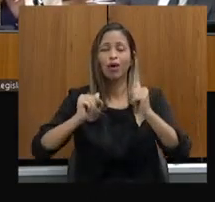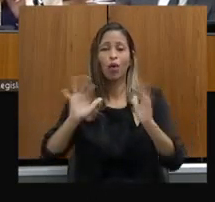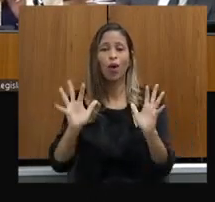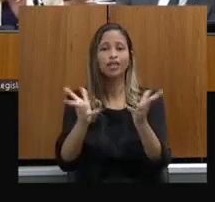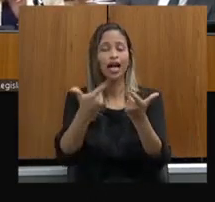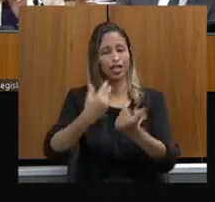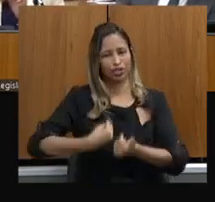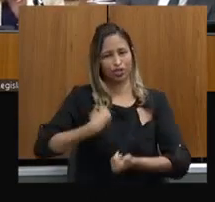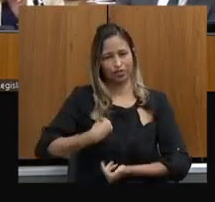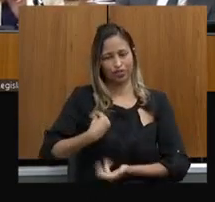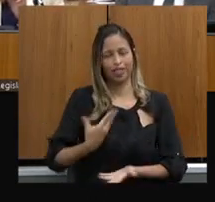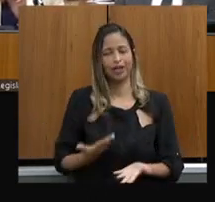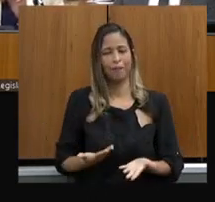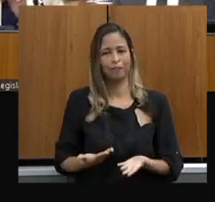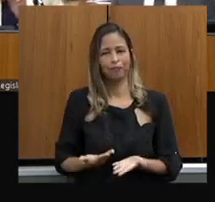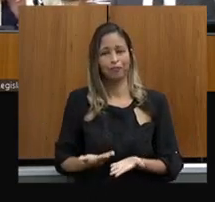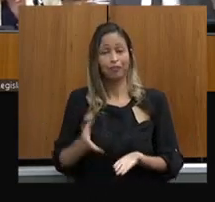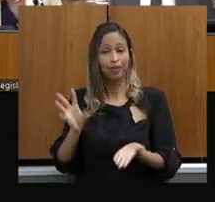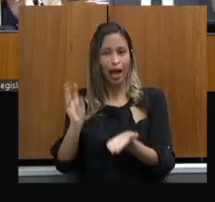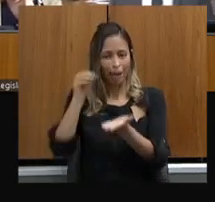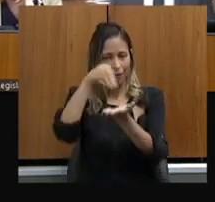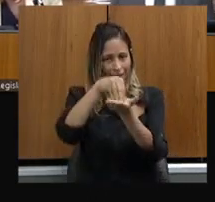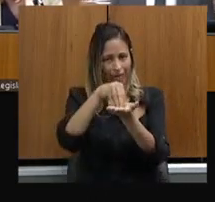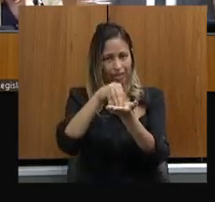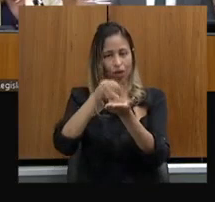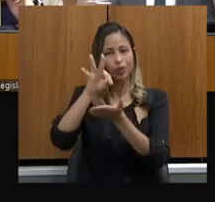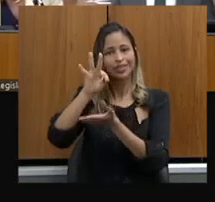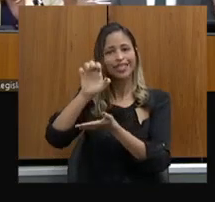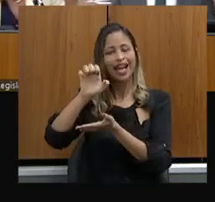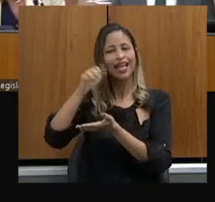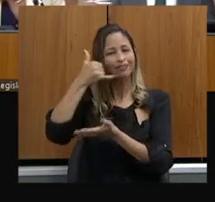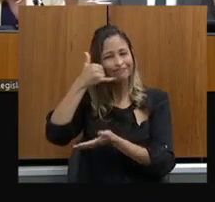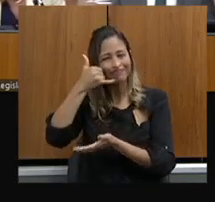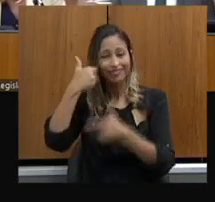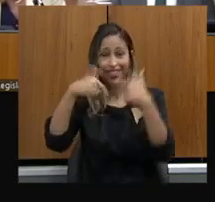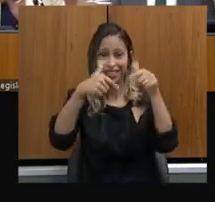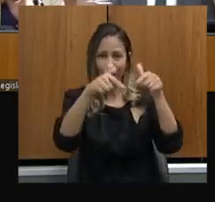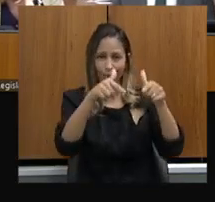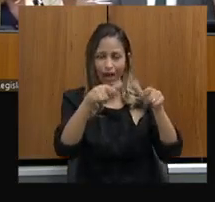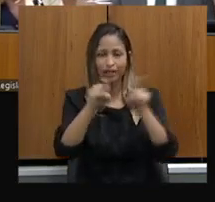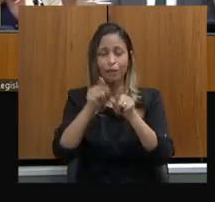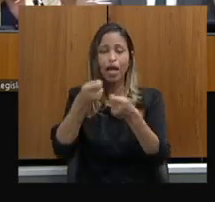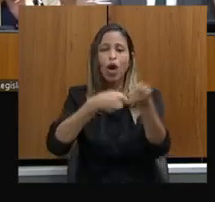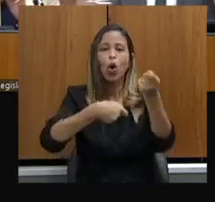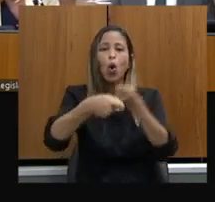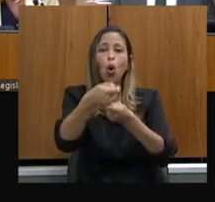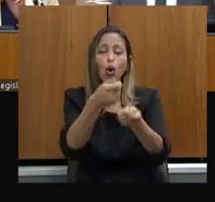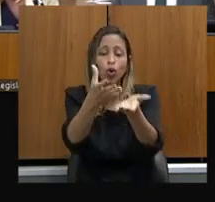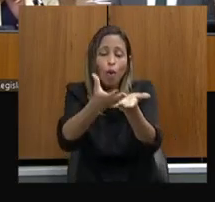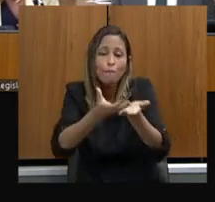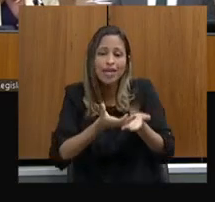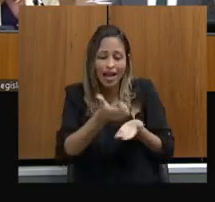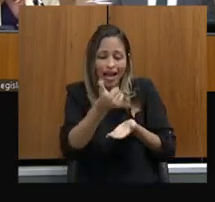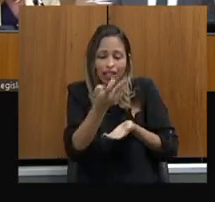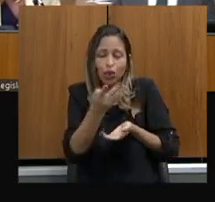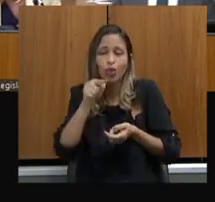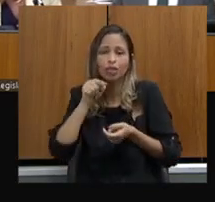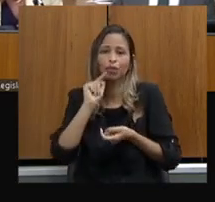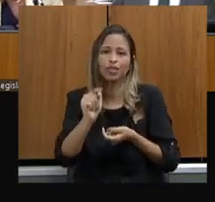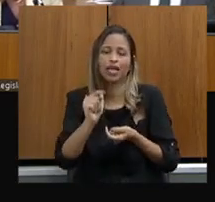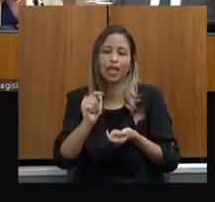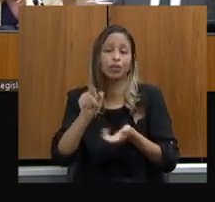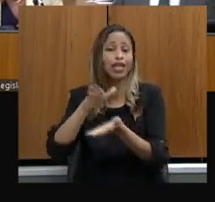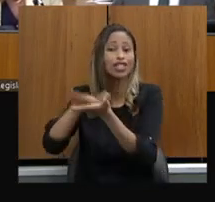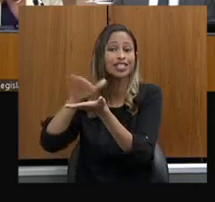na qualidade de vida o a implementação do teletrabalho permitiu ainda uma economia de cerca de 14% das